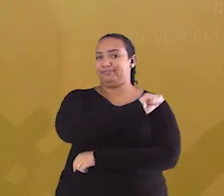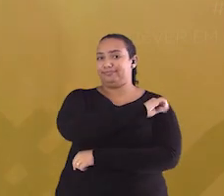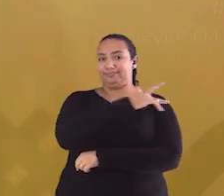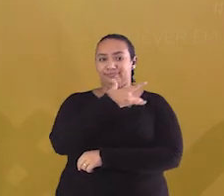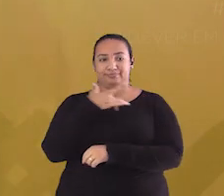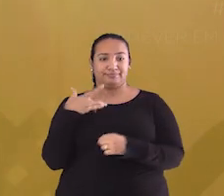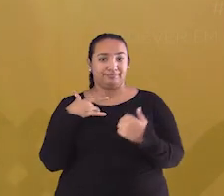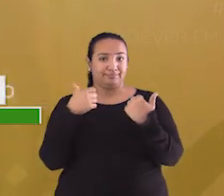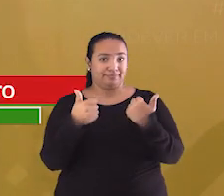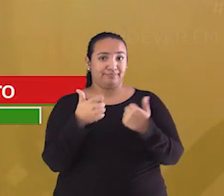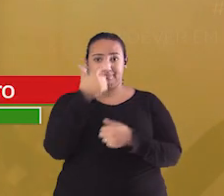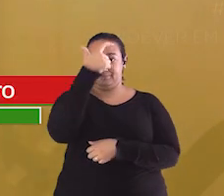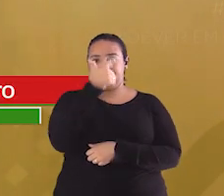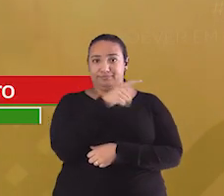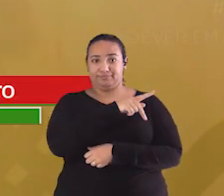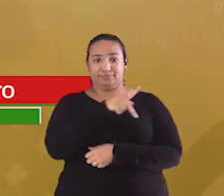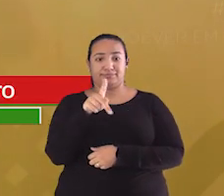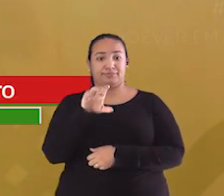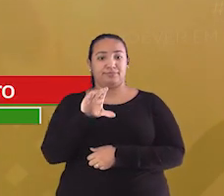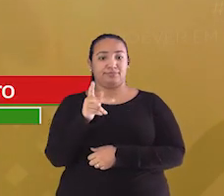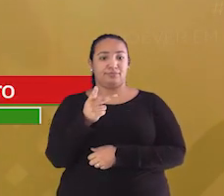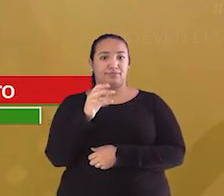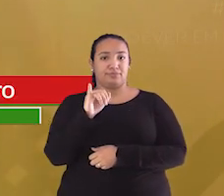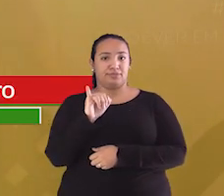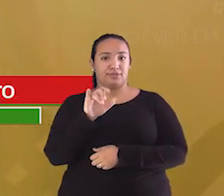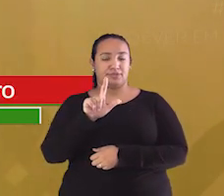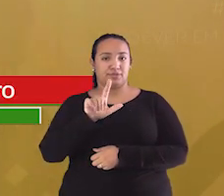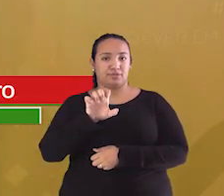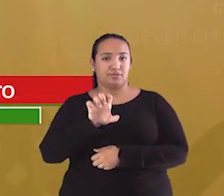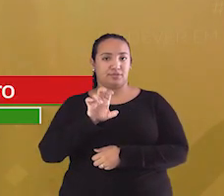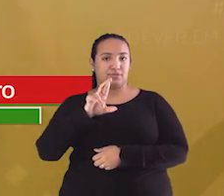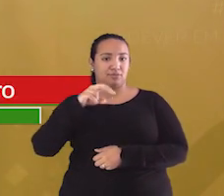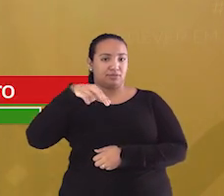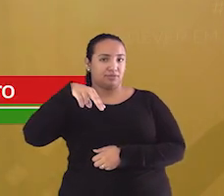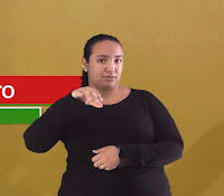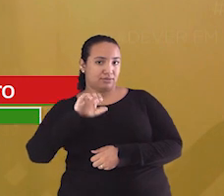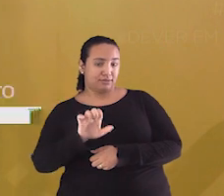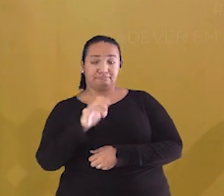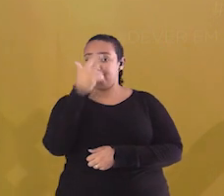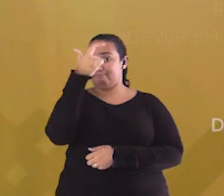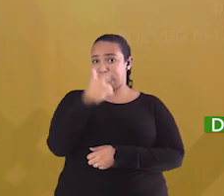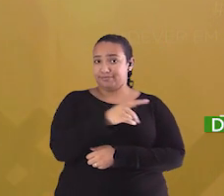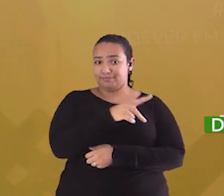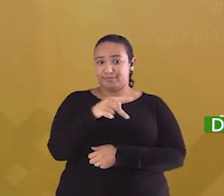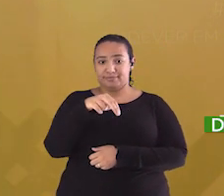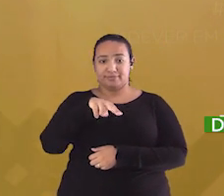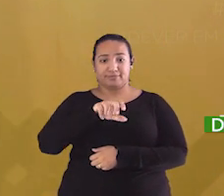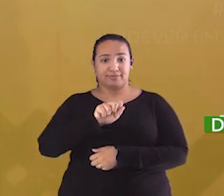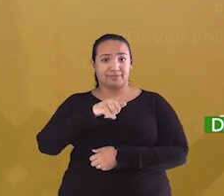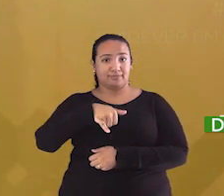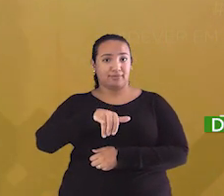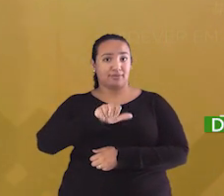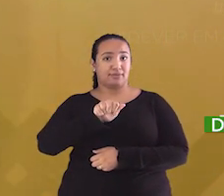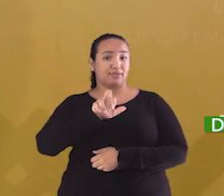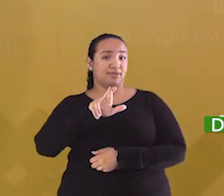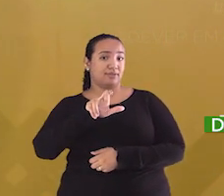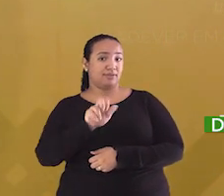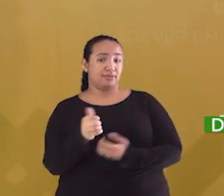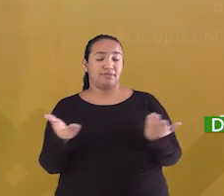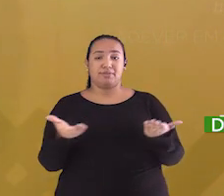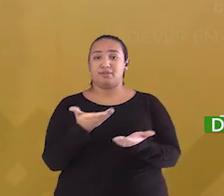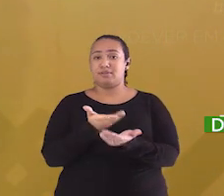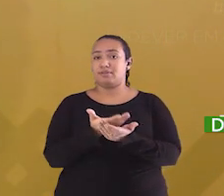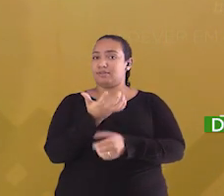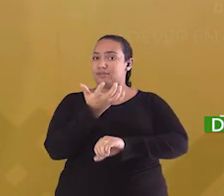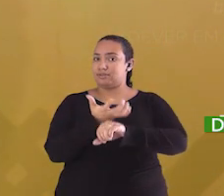estudantes! Tudo bem com vocês? Eu sou a professora Shirlene. E eu sou a professora Nayara. E essa é a nossa aula da disciplina